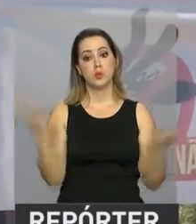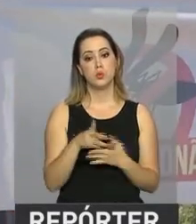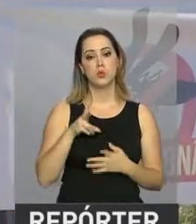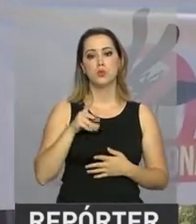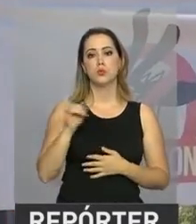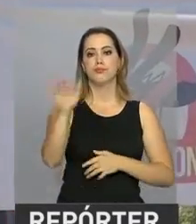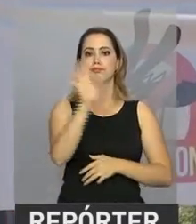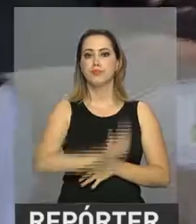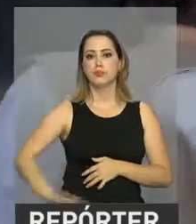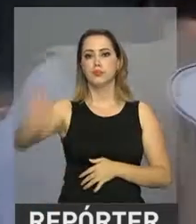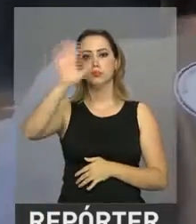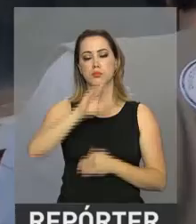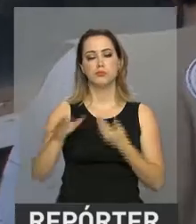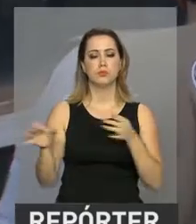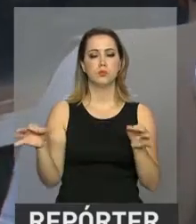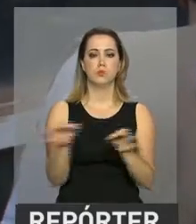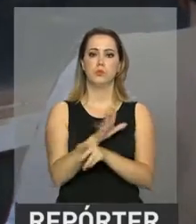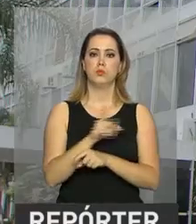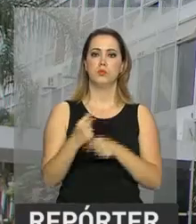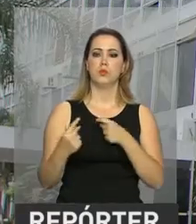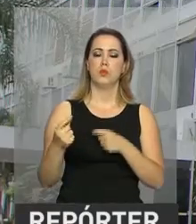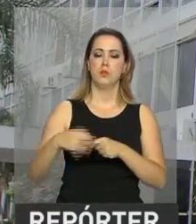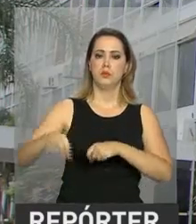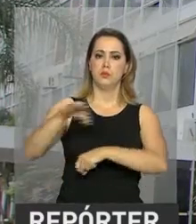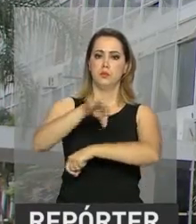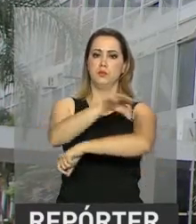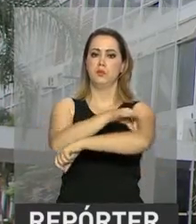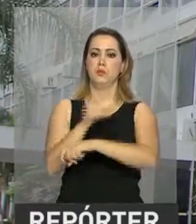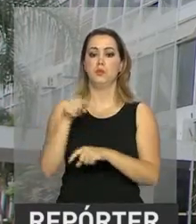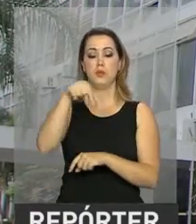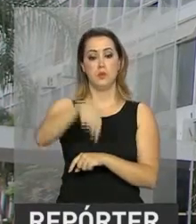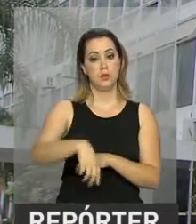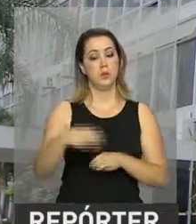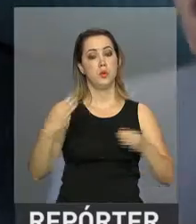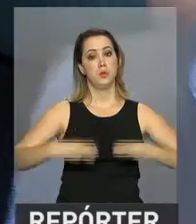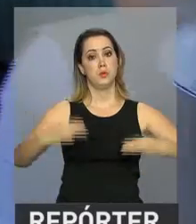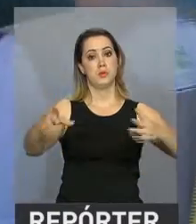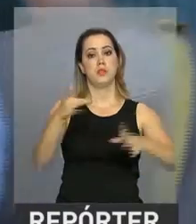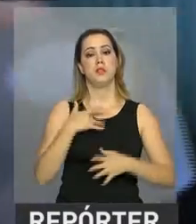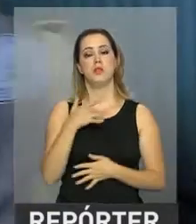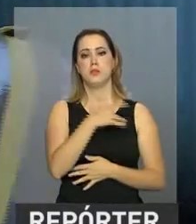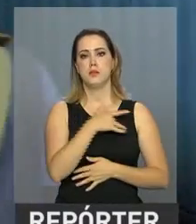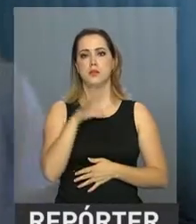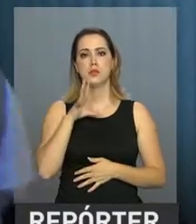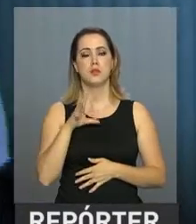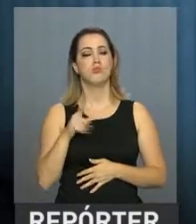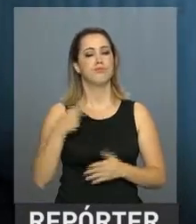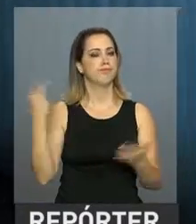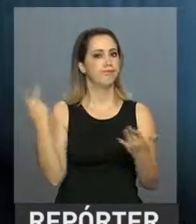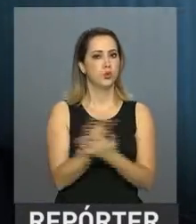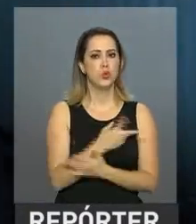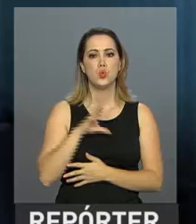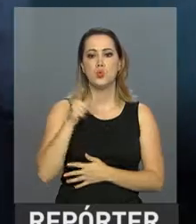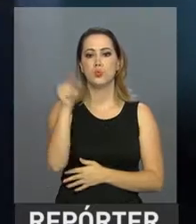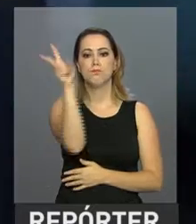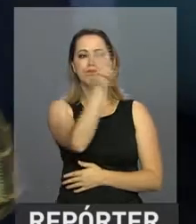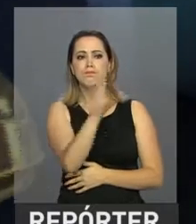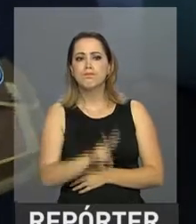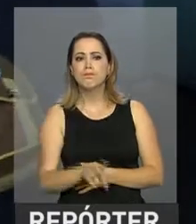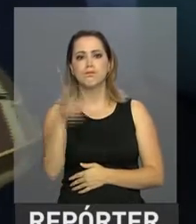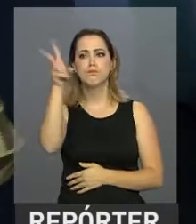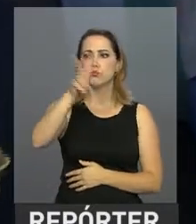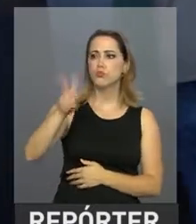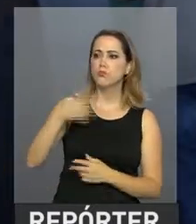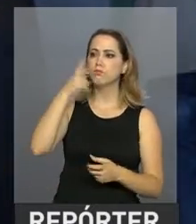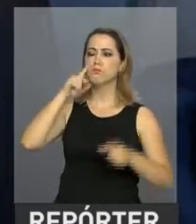Combate ao Aedes aegypti, cada canto do prédio do Ministério da Saúde foi checado. Nada escapou aos